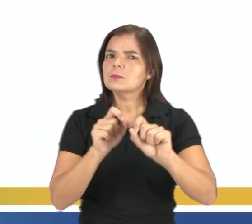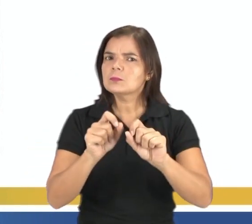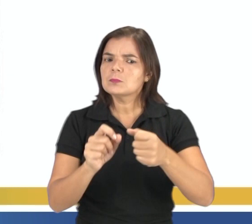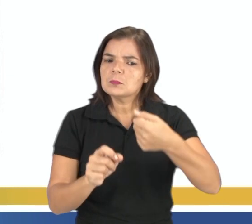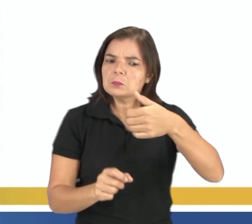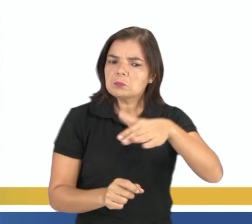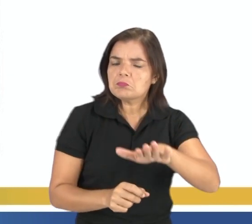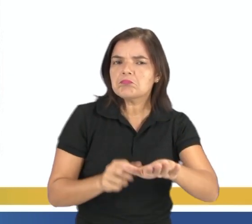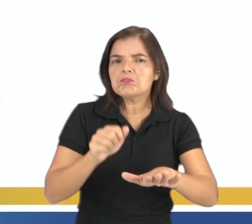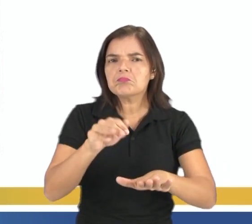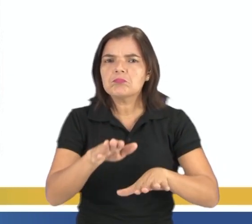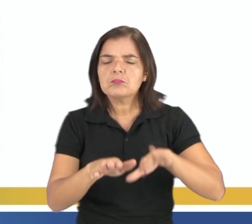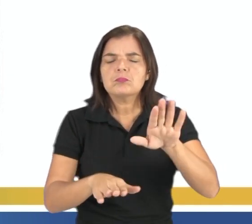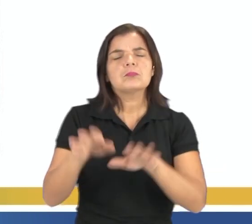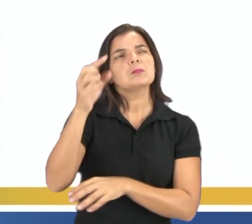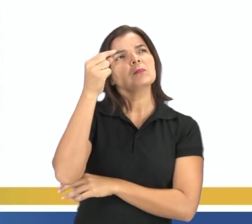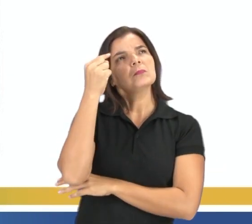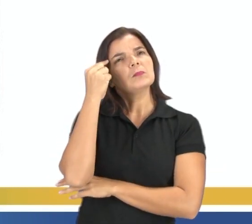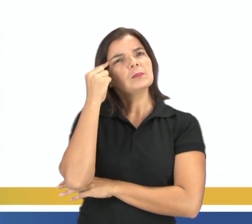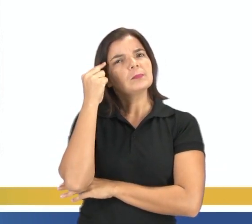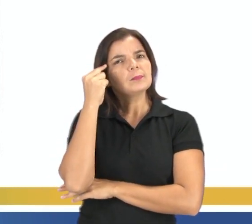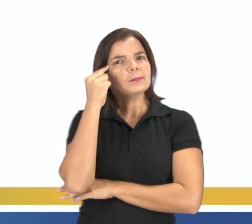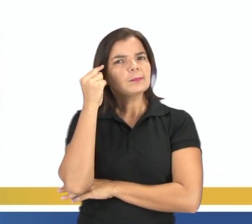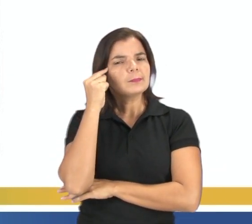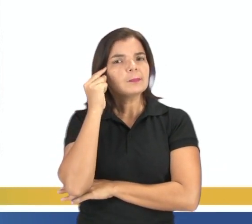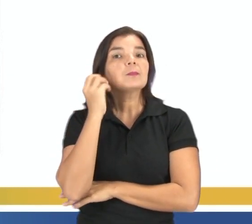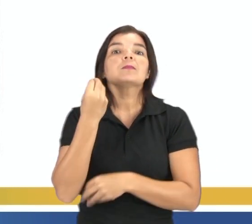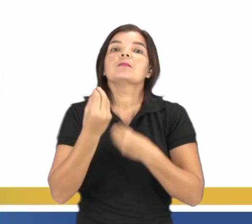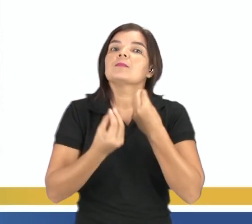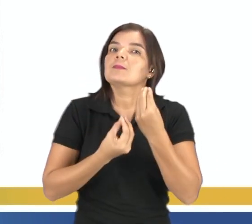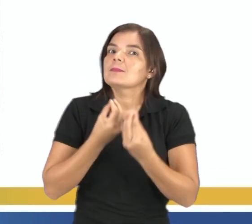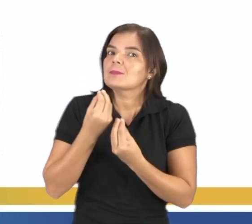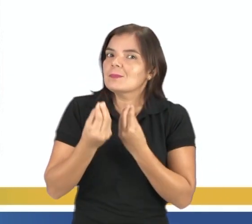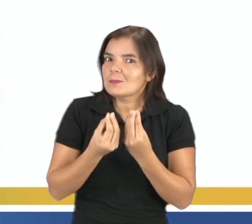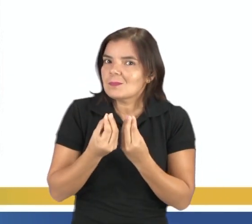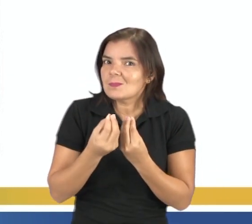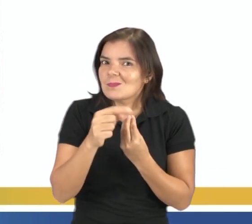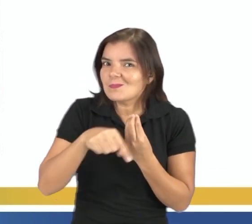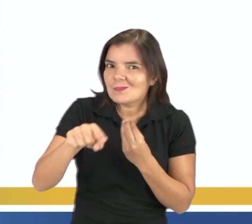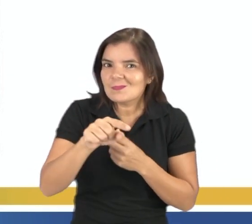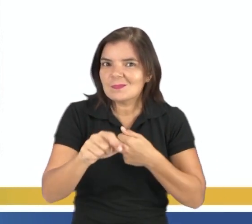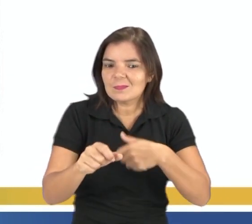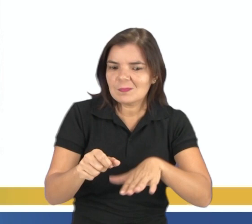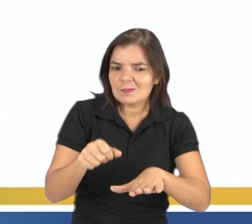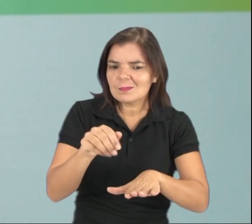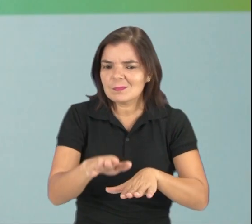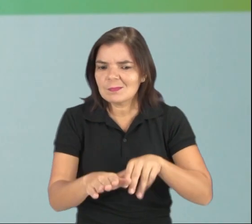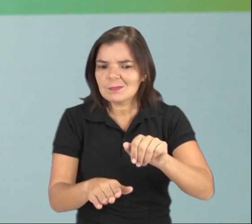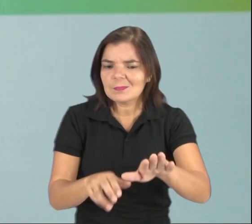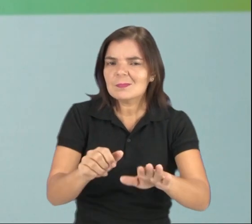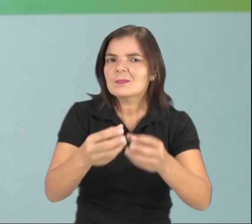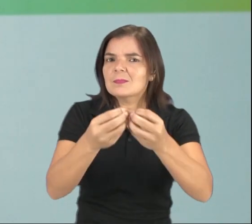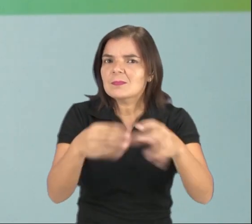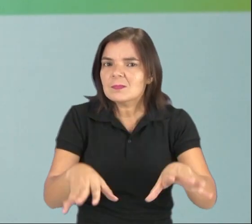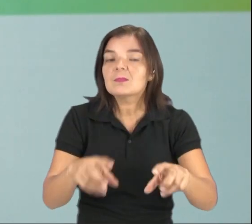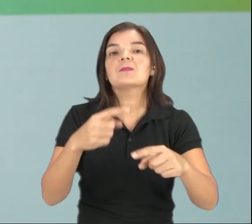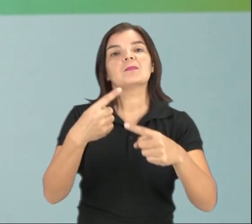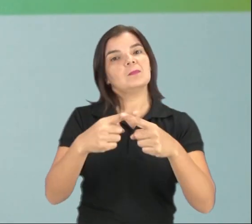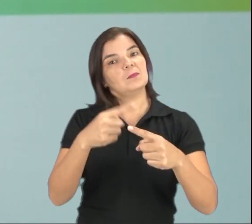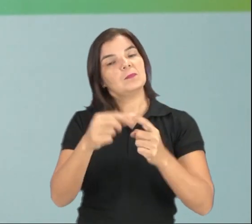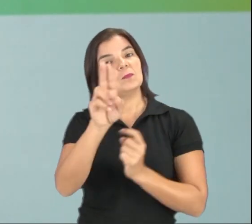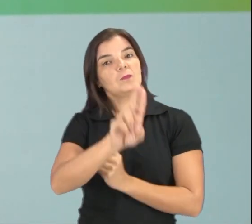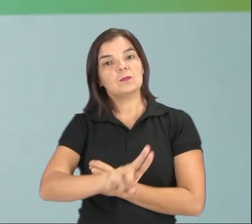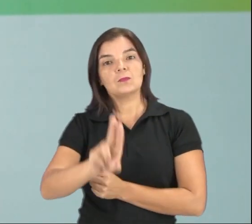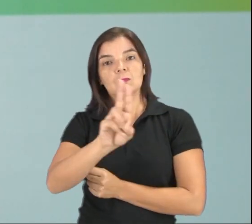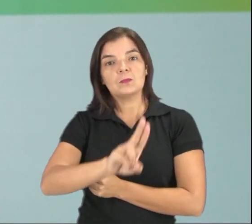pisar em ovos. Agora imagina como seria você sair pisando em ovos. Na verdade, essa expressão